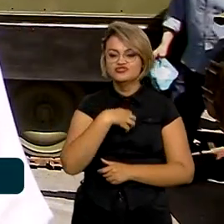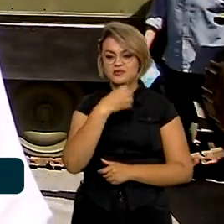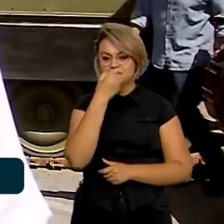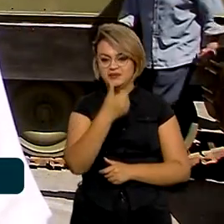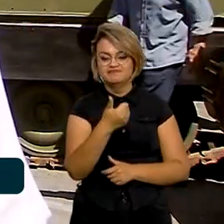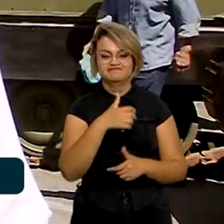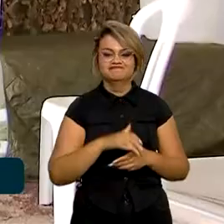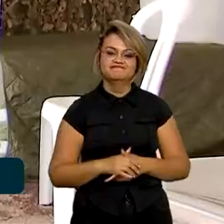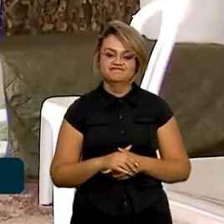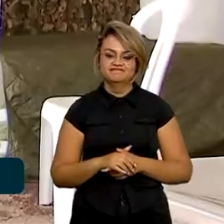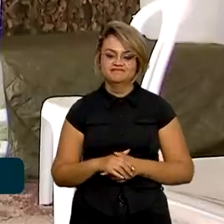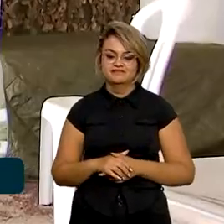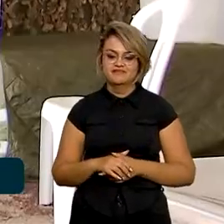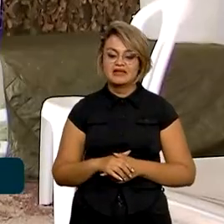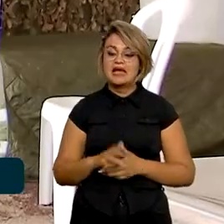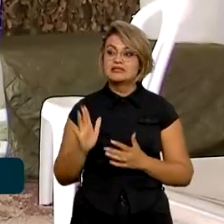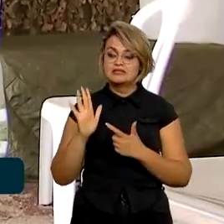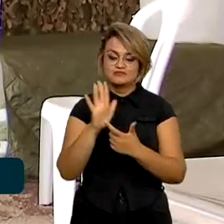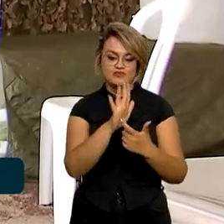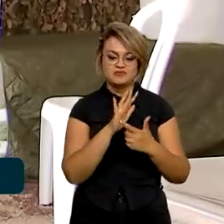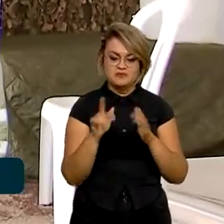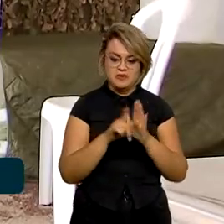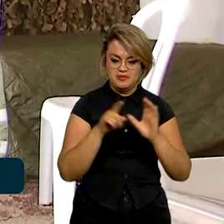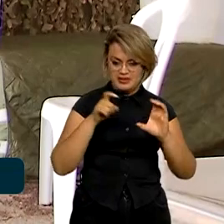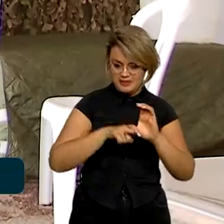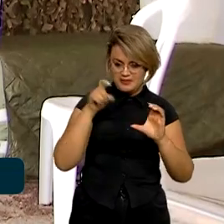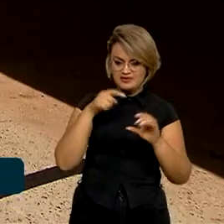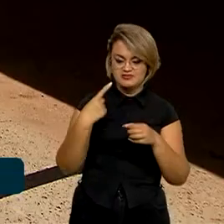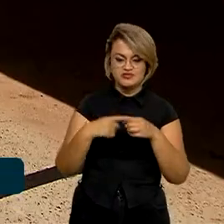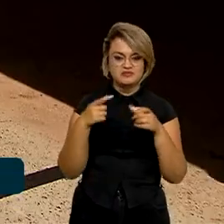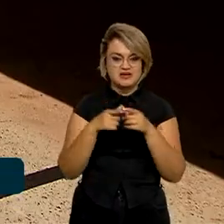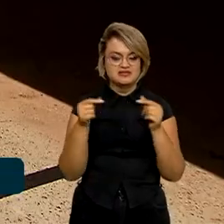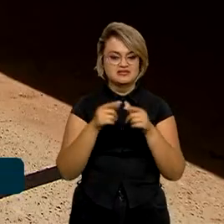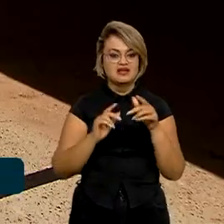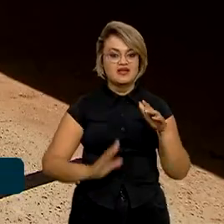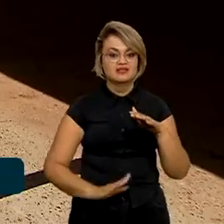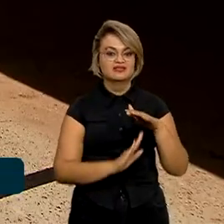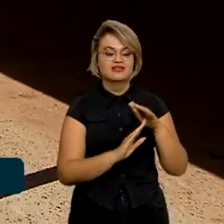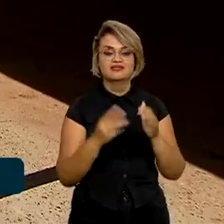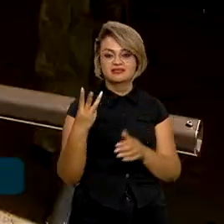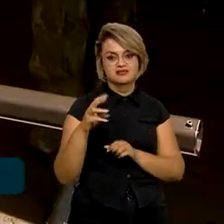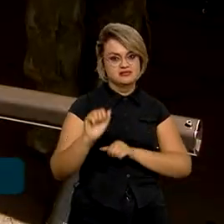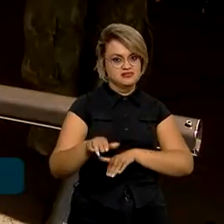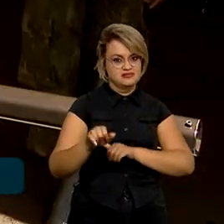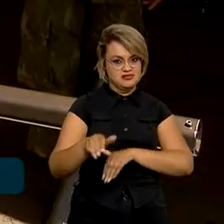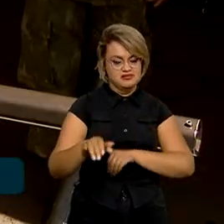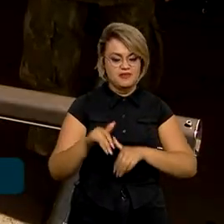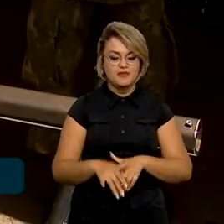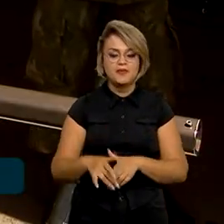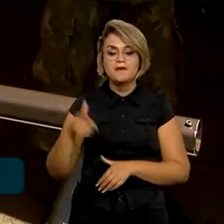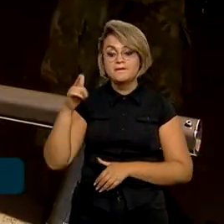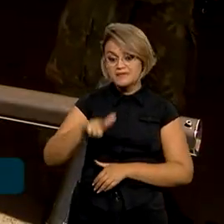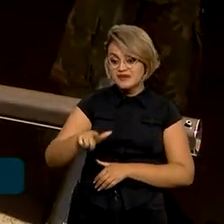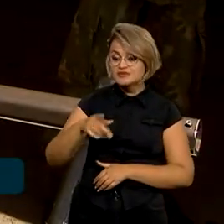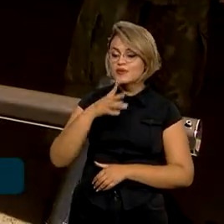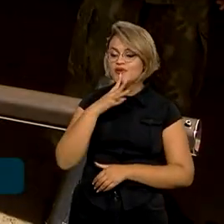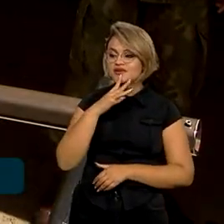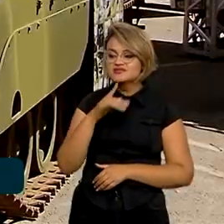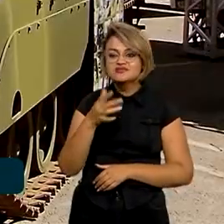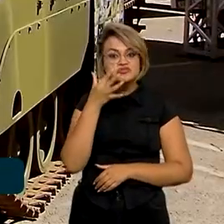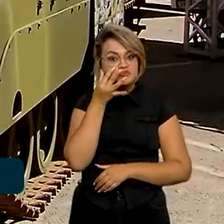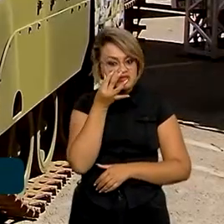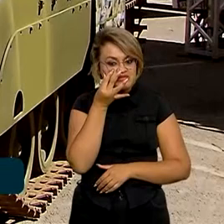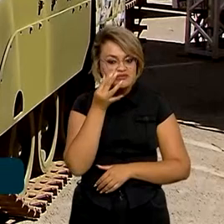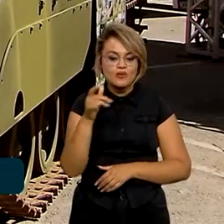ingressar na Marinha do Brasil. A exposição da Independência em Brasília vai até o dia 3 de setembro. Além de conhecer e ver de